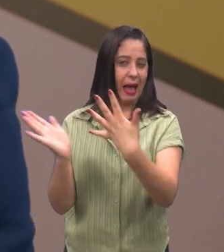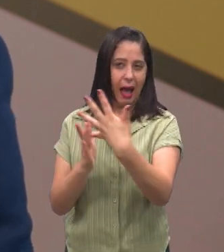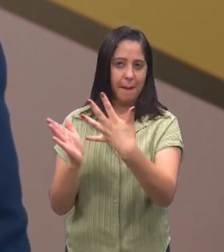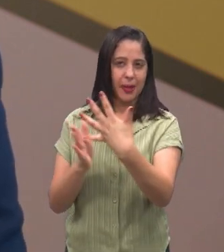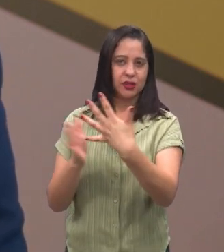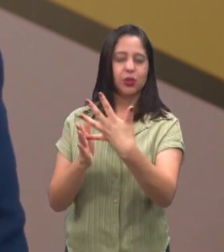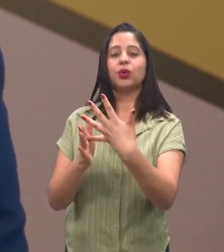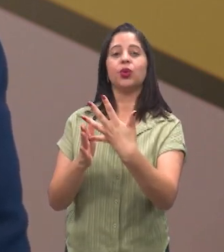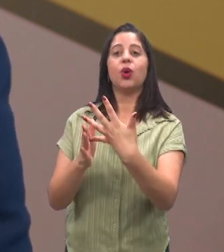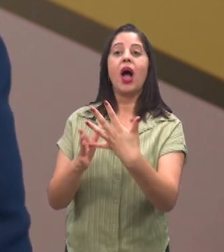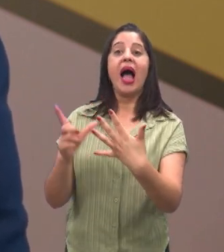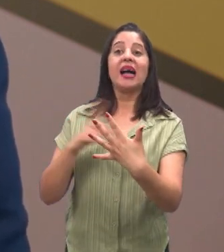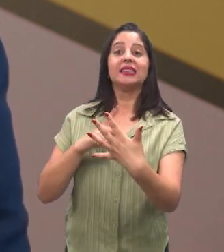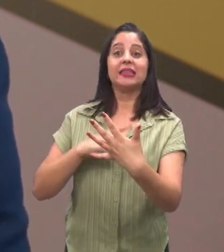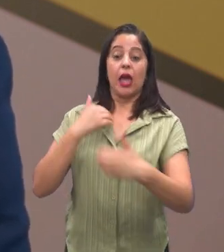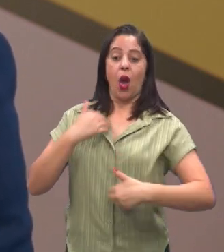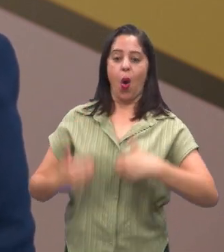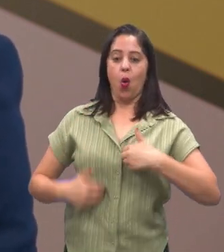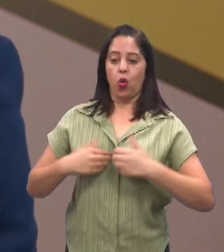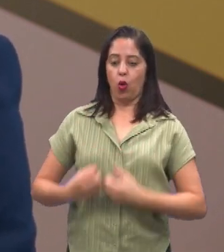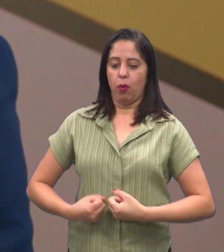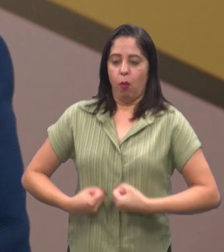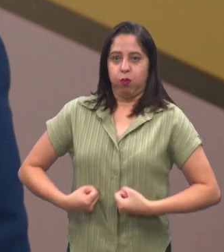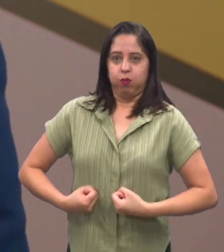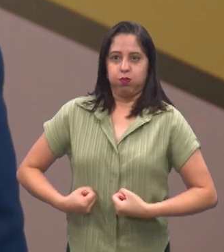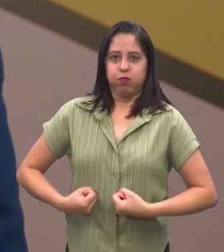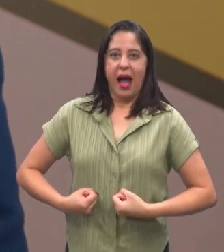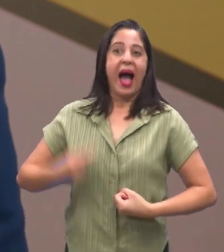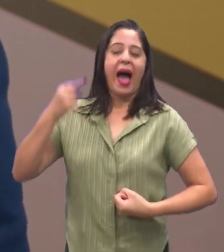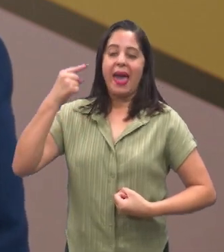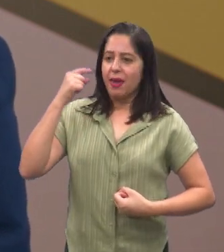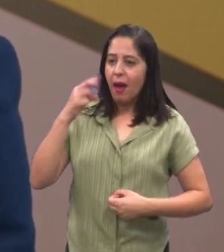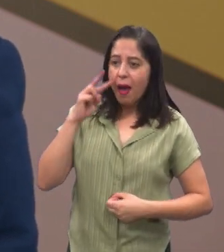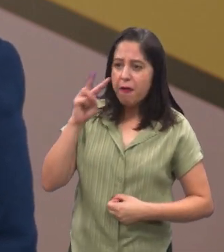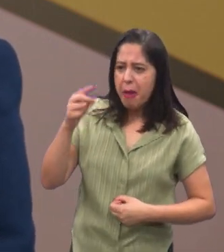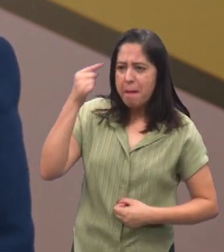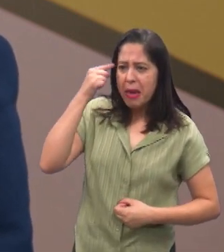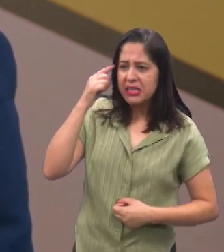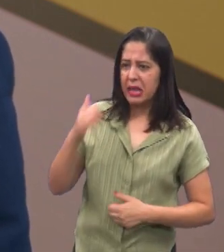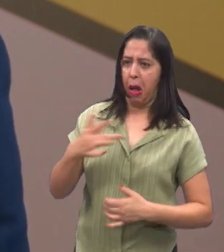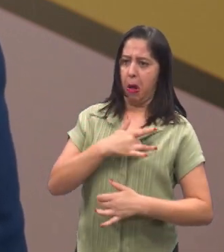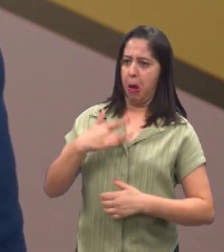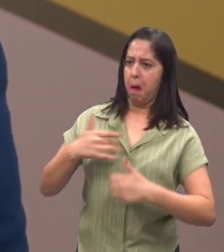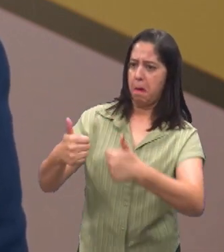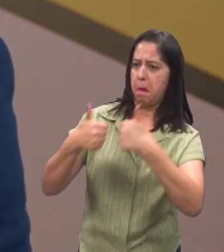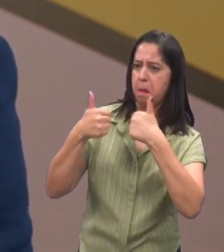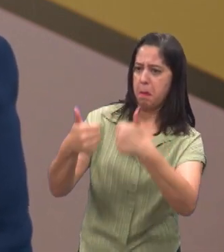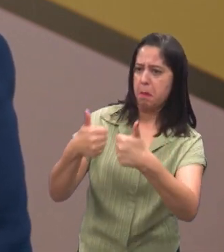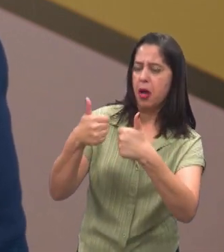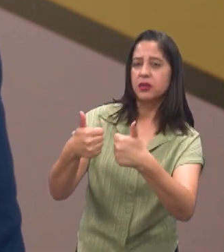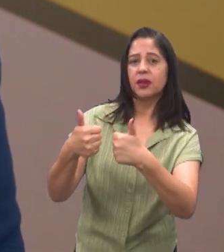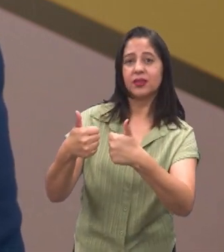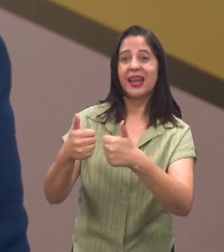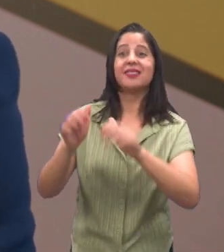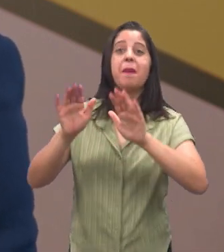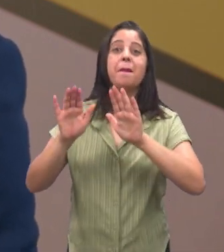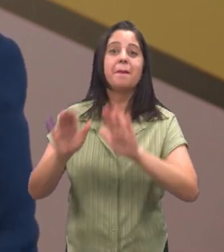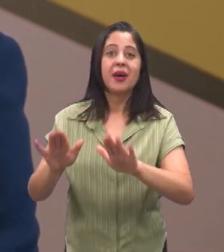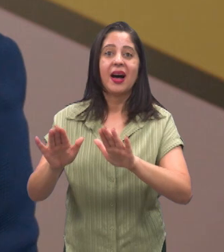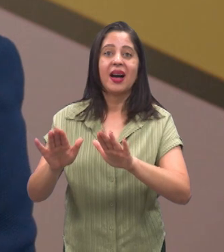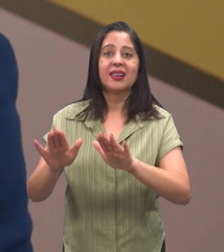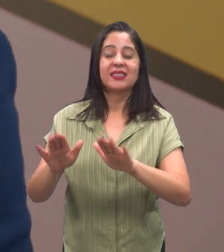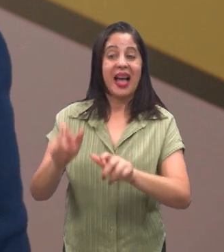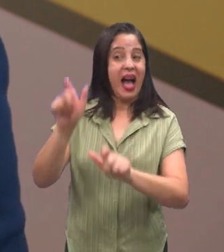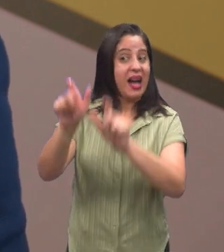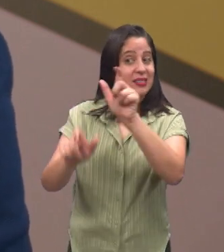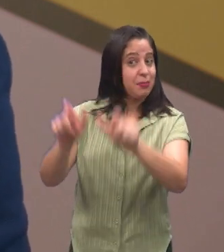pessoas mais robustas do ponto de vista físico e aparentam ter muito mais saúde do que as outras pessoas, o que de fato na maior parte das vezes é verdade. Porém,